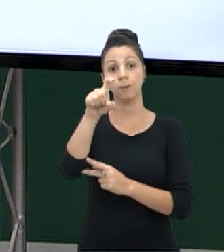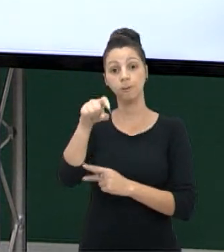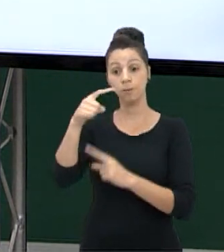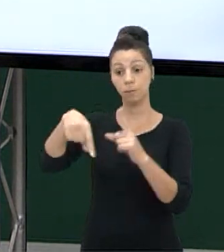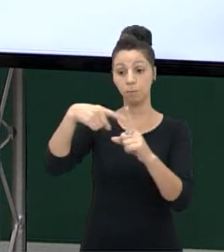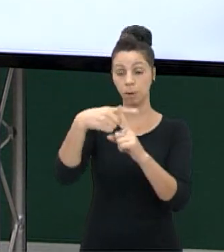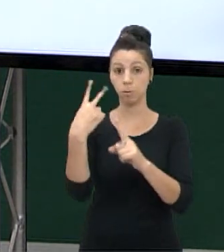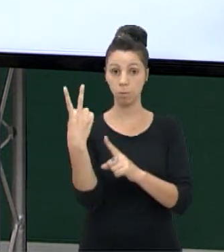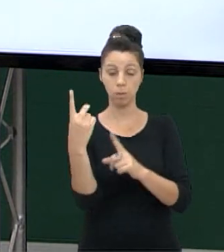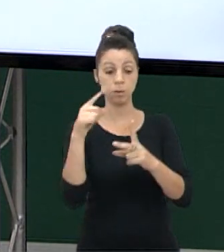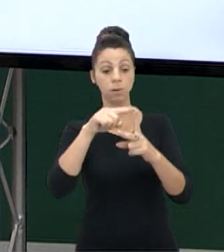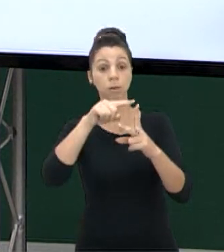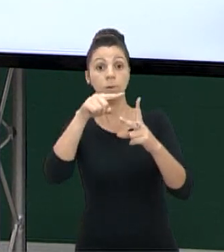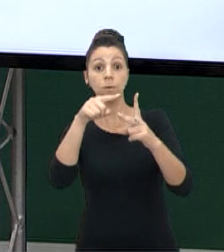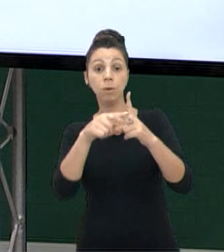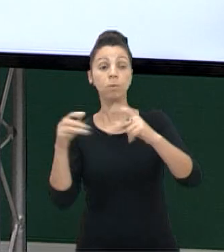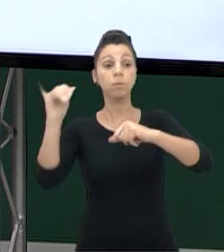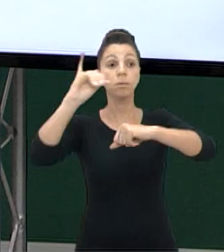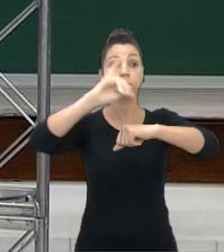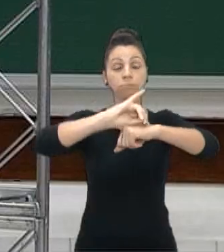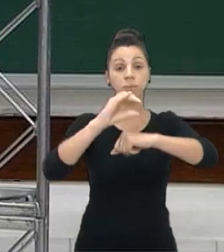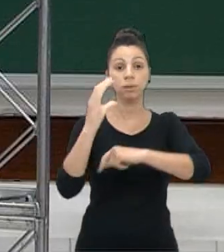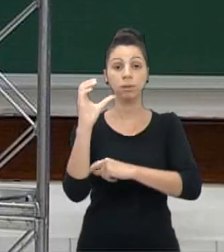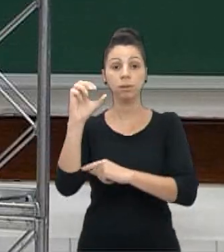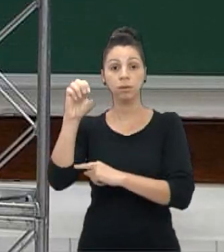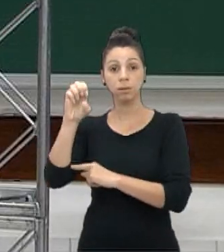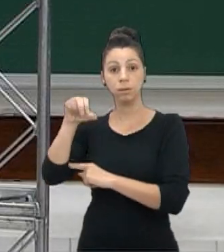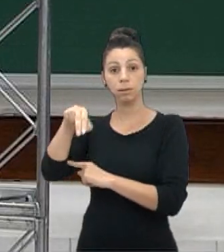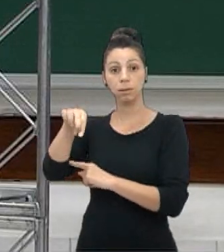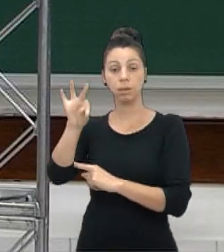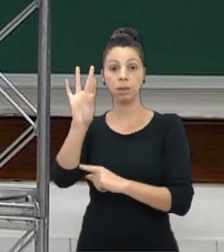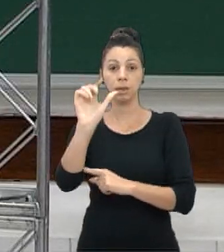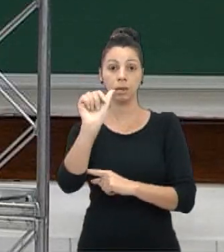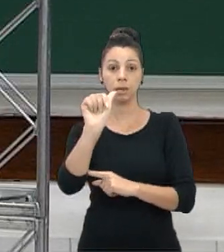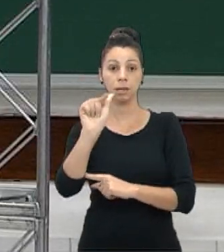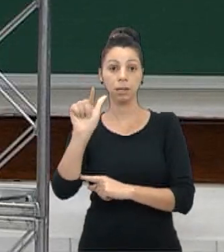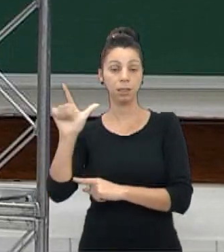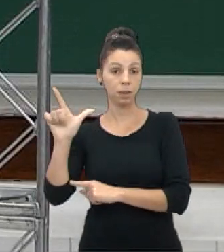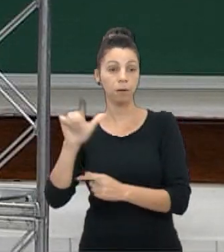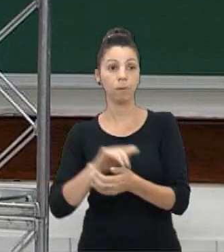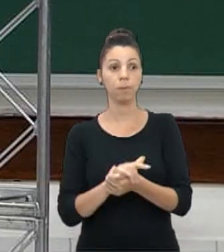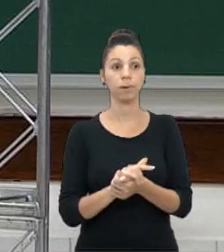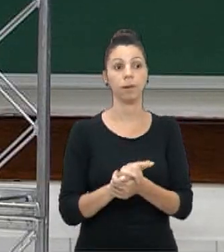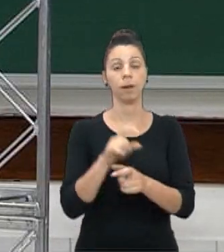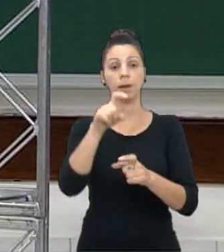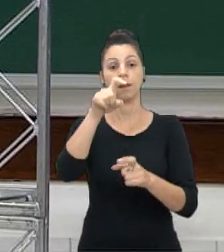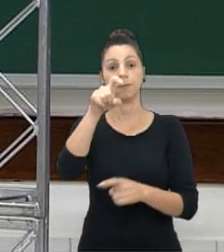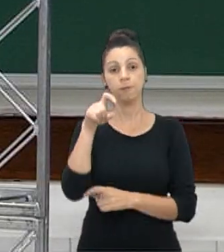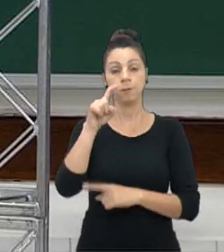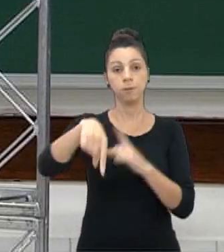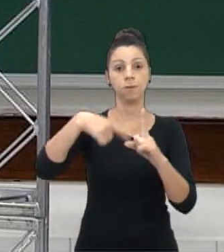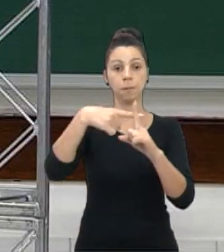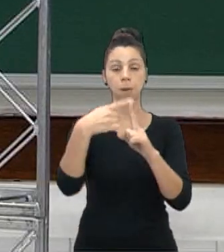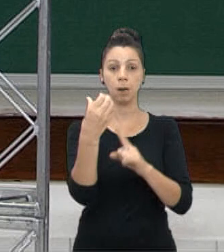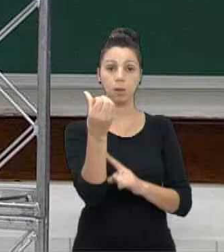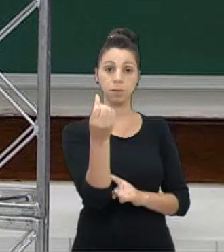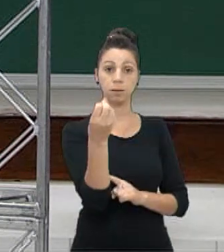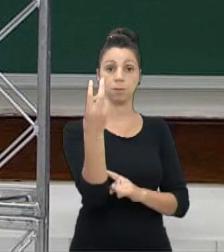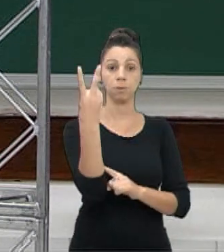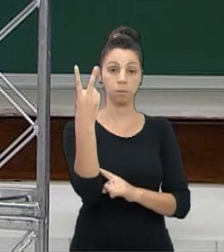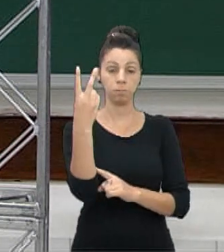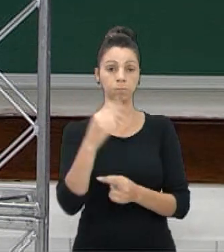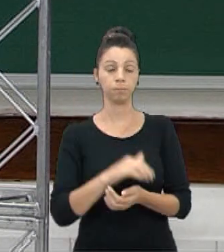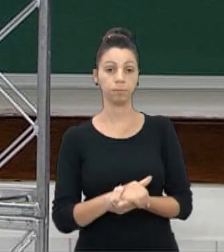é x mais 62. Desta forma, pela propriedade, nós vamos ter que lembrar que o ângulo